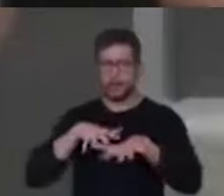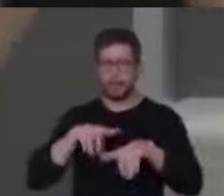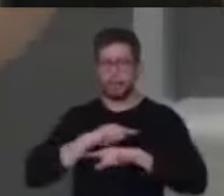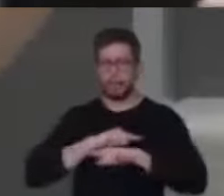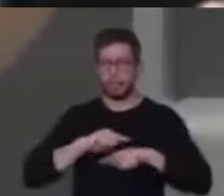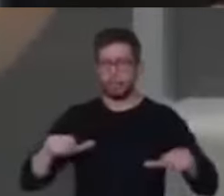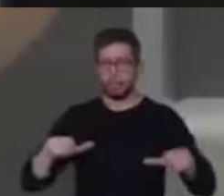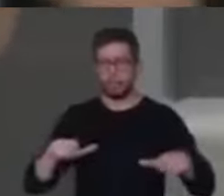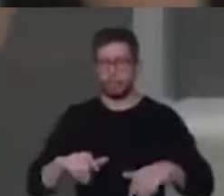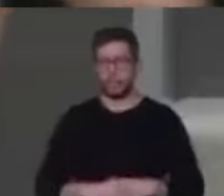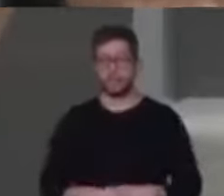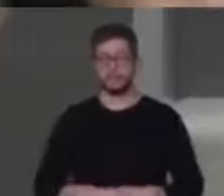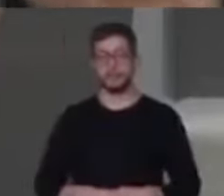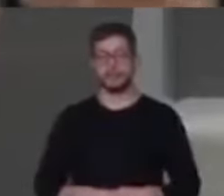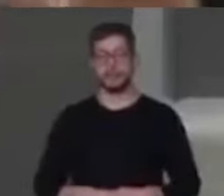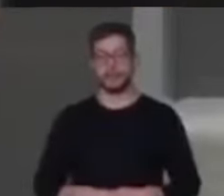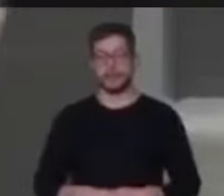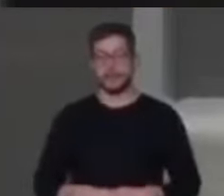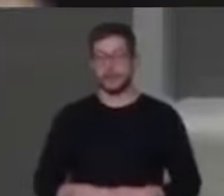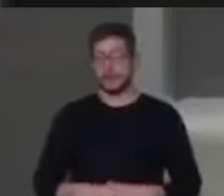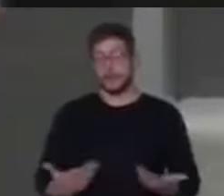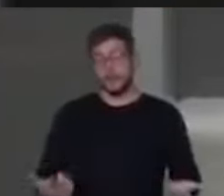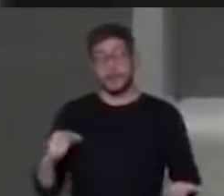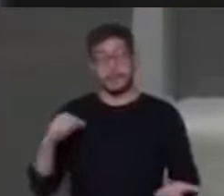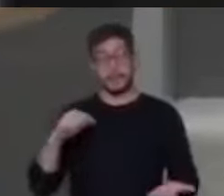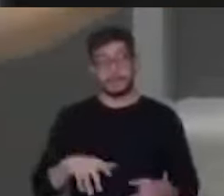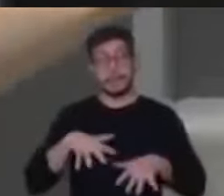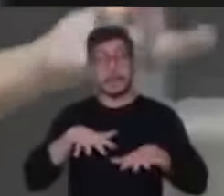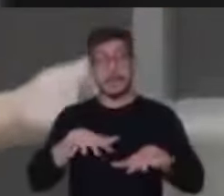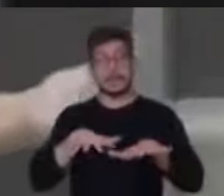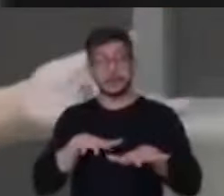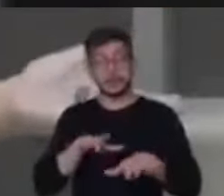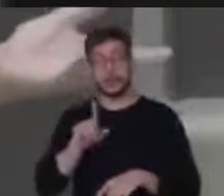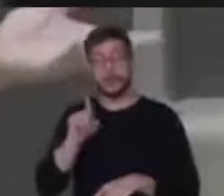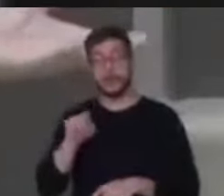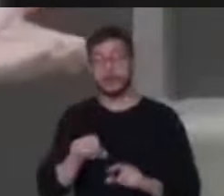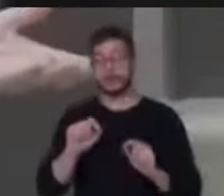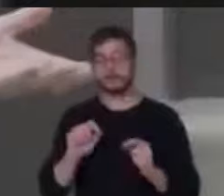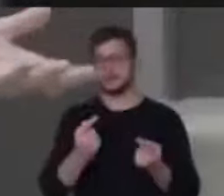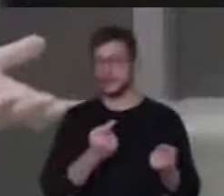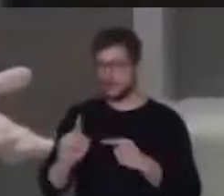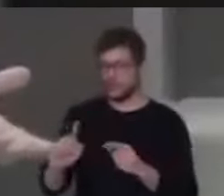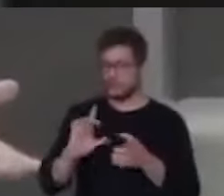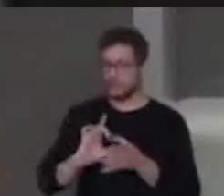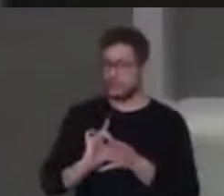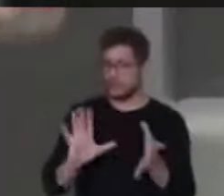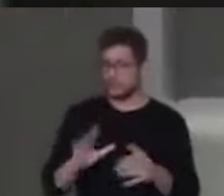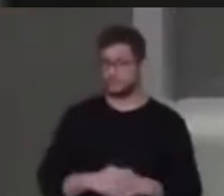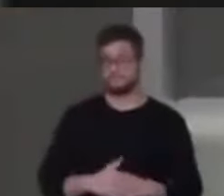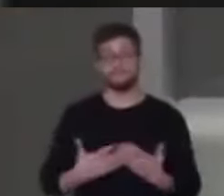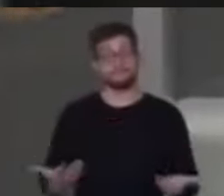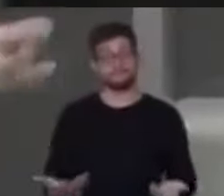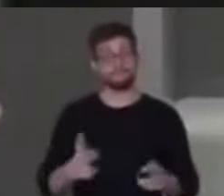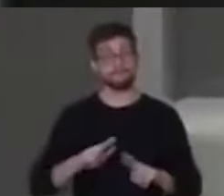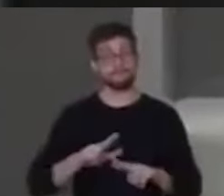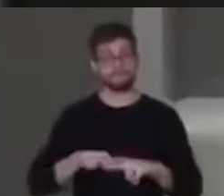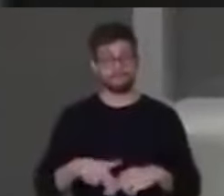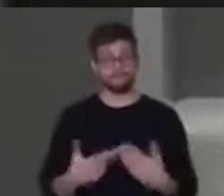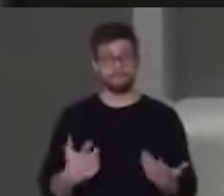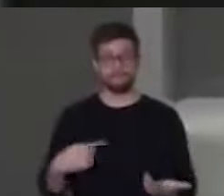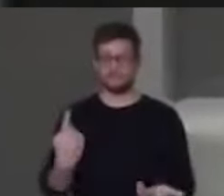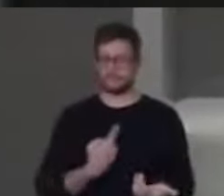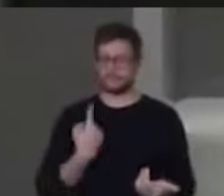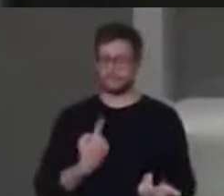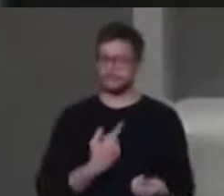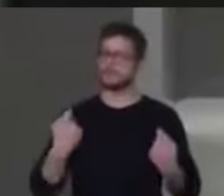onde se tentou ir contra a própria liberdade e os direitos. Por isso eu diria que é preciso que nós